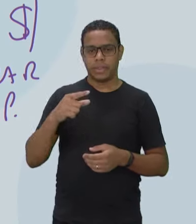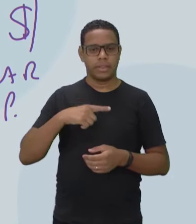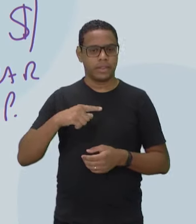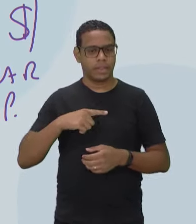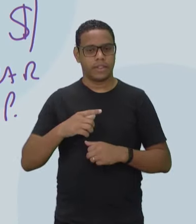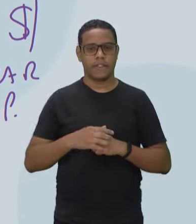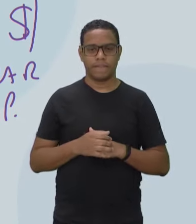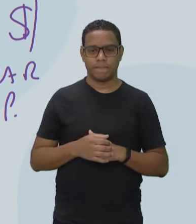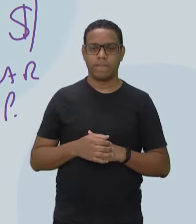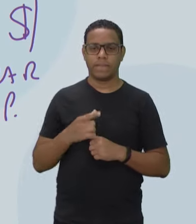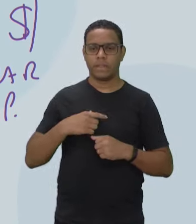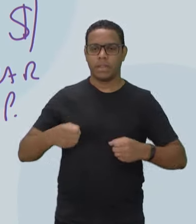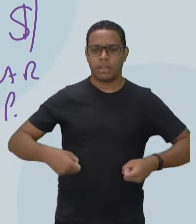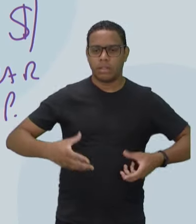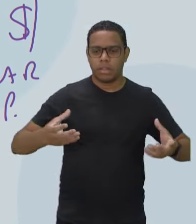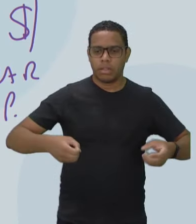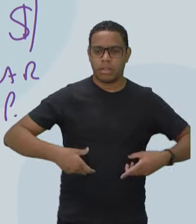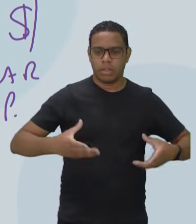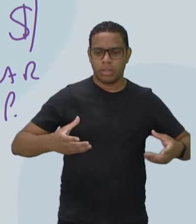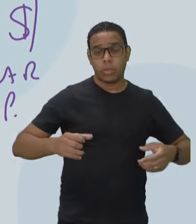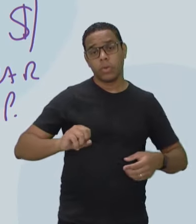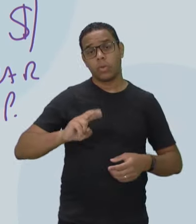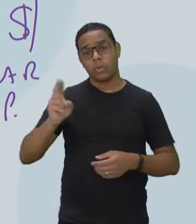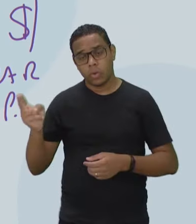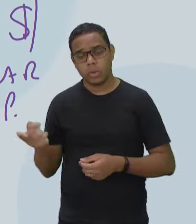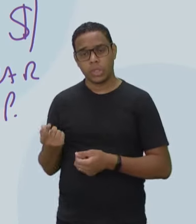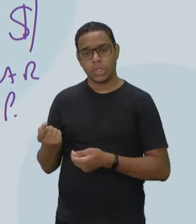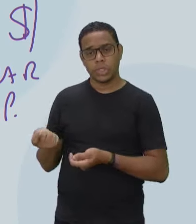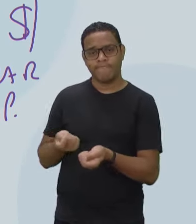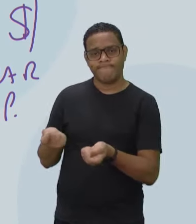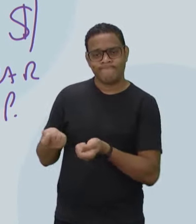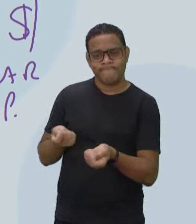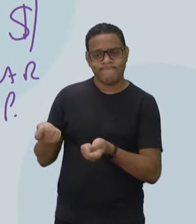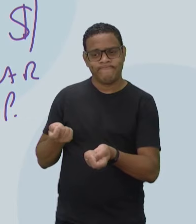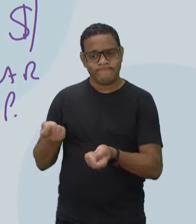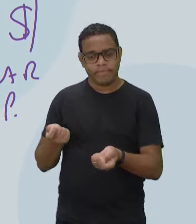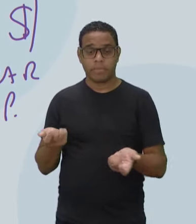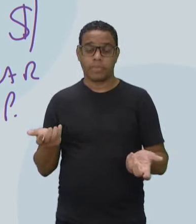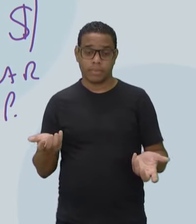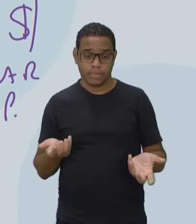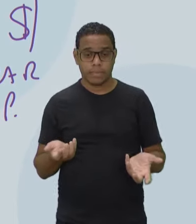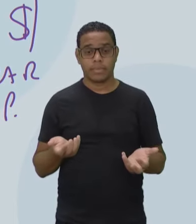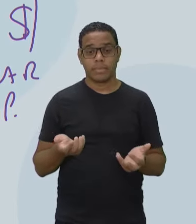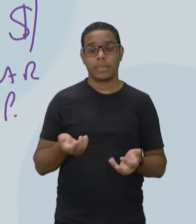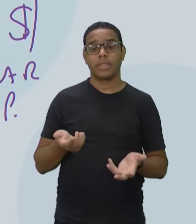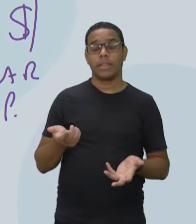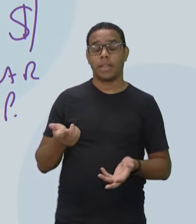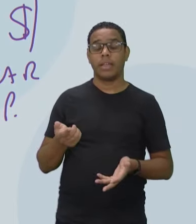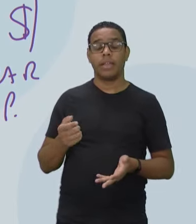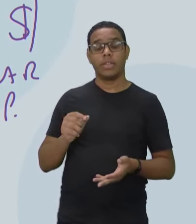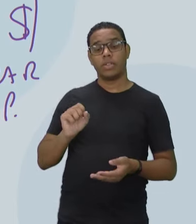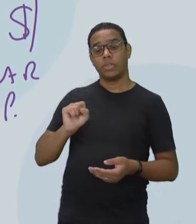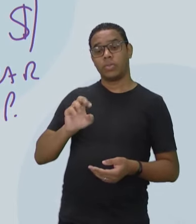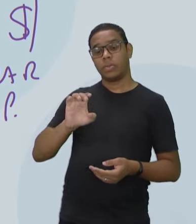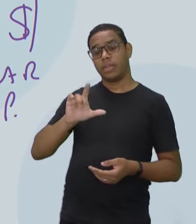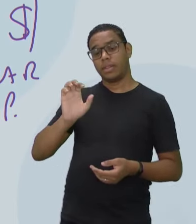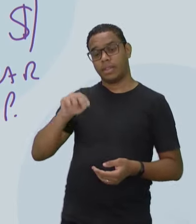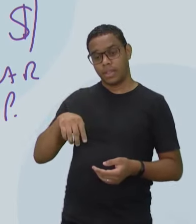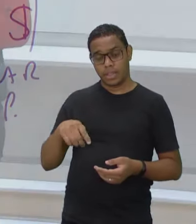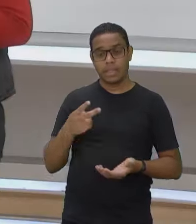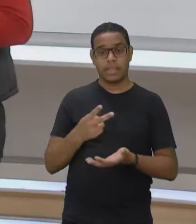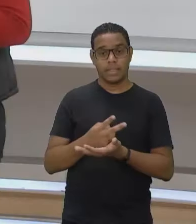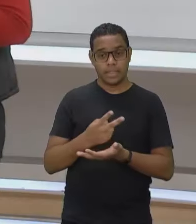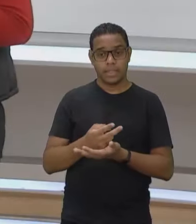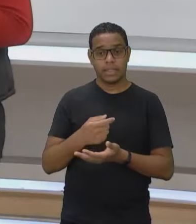eram gastadores ou poupadores. Infelizmente, aí a Suelen, toda a cartinha